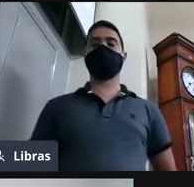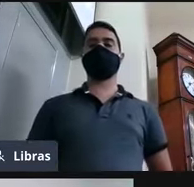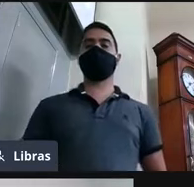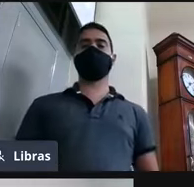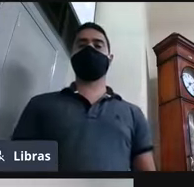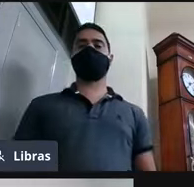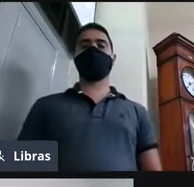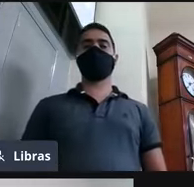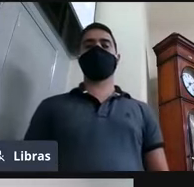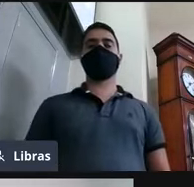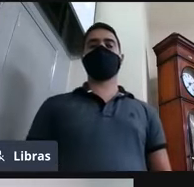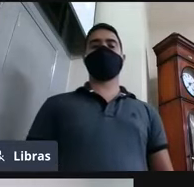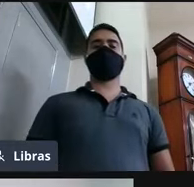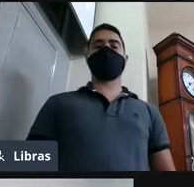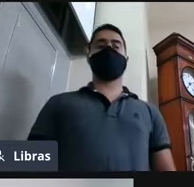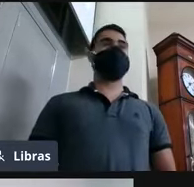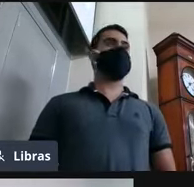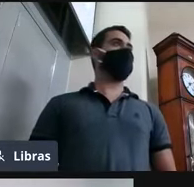todo mundo? Já votou?